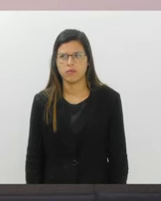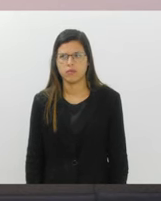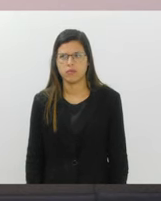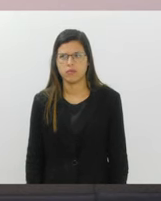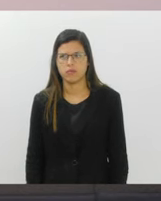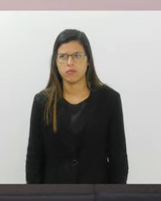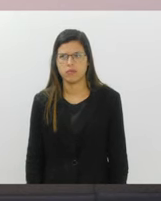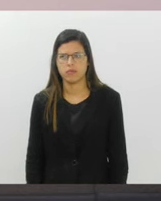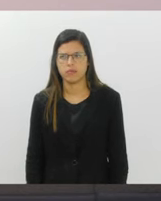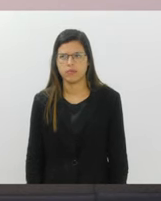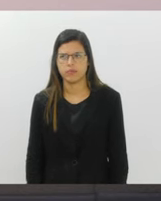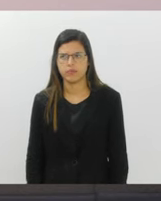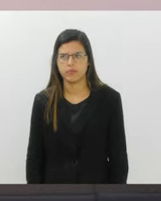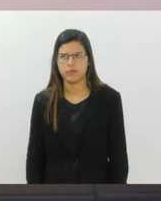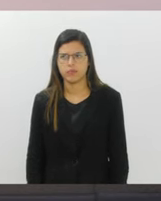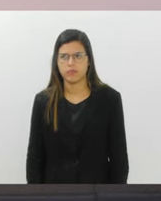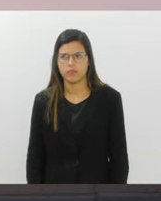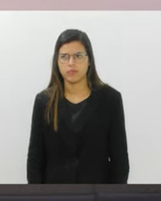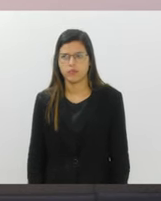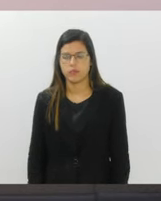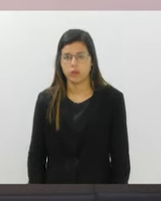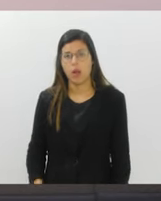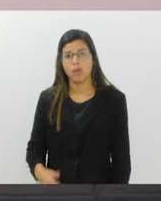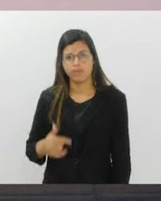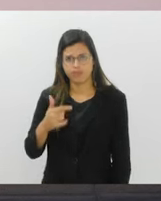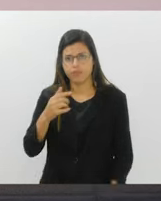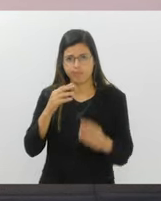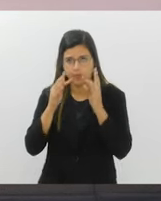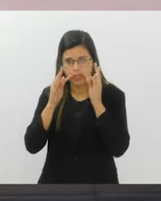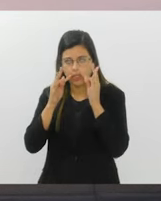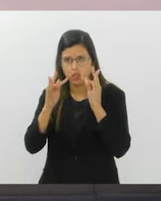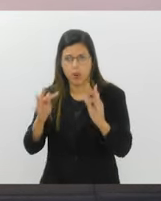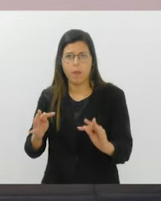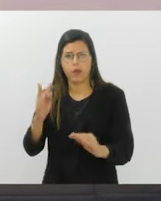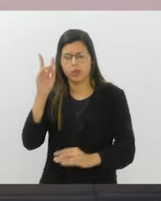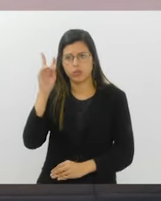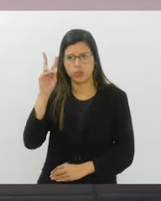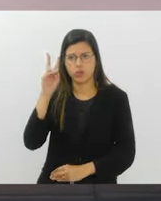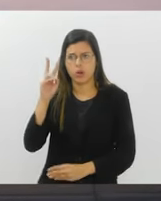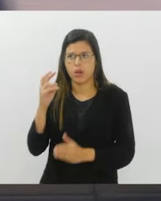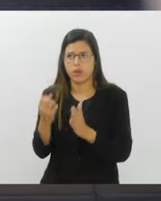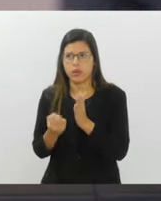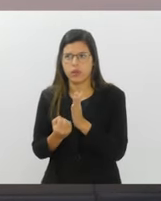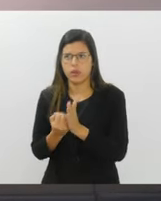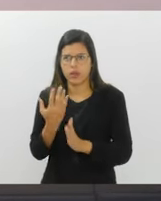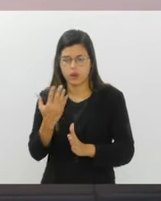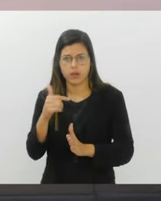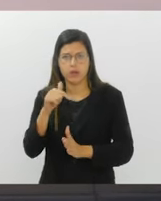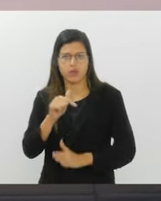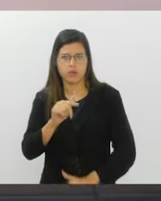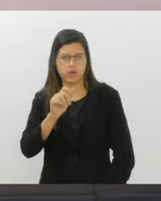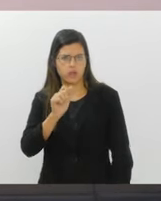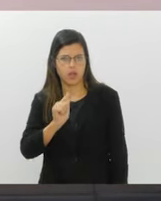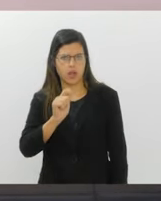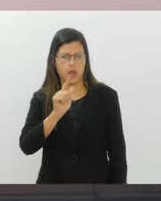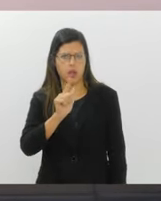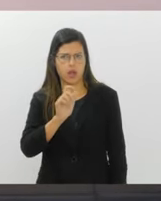que eu sou testemunha histórica da criação da agência reguladora.